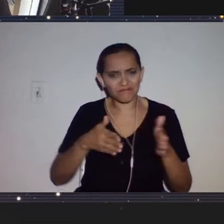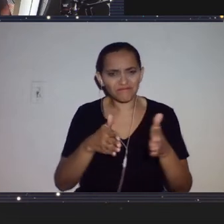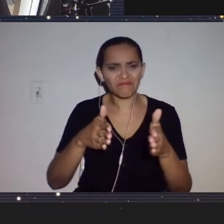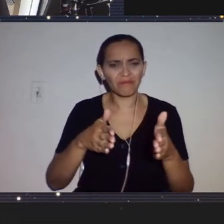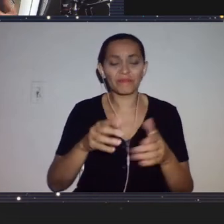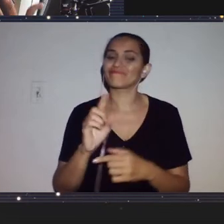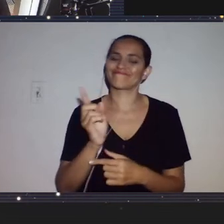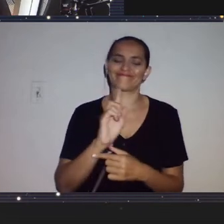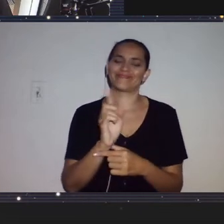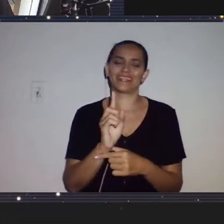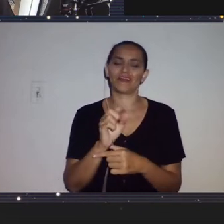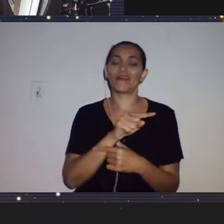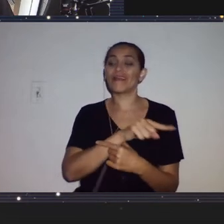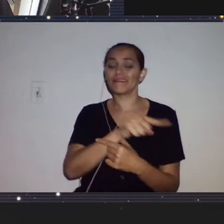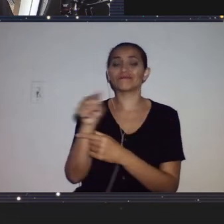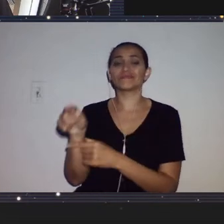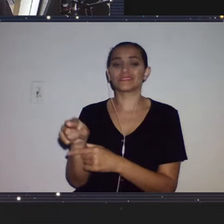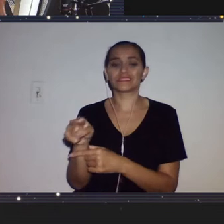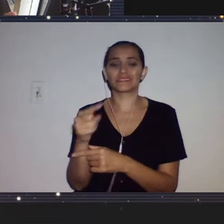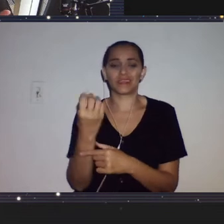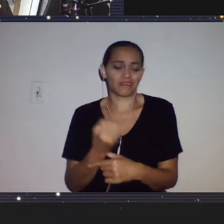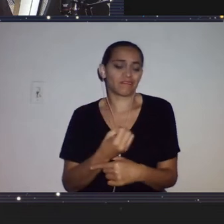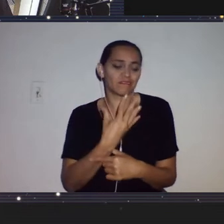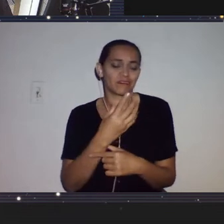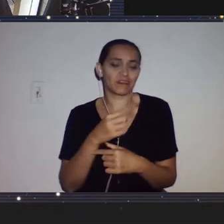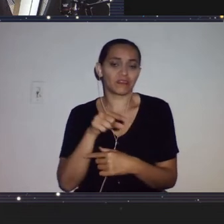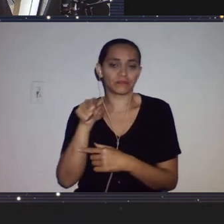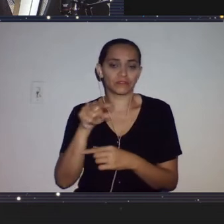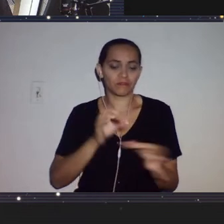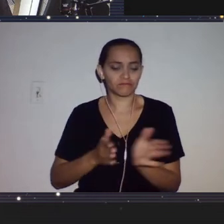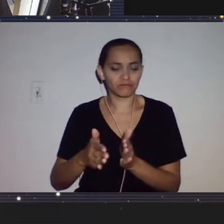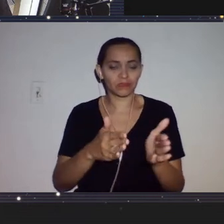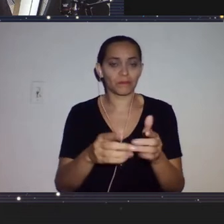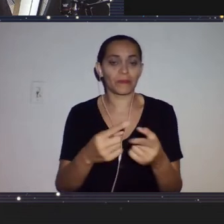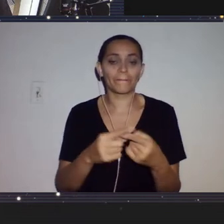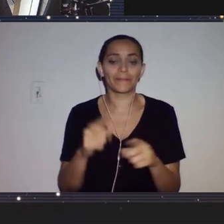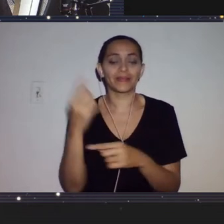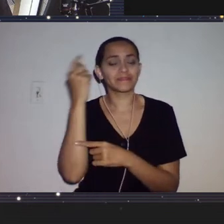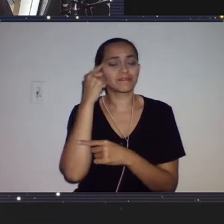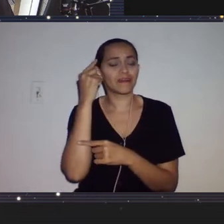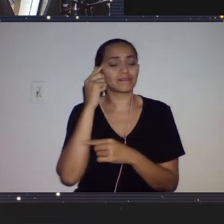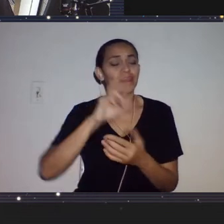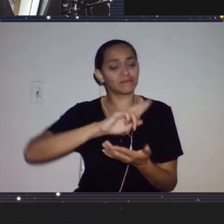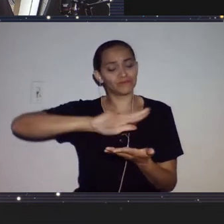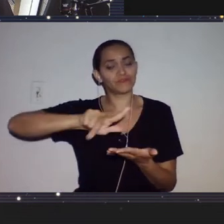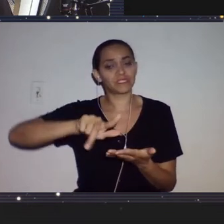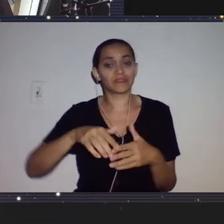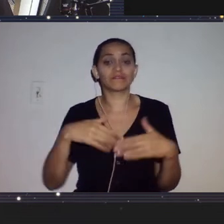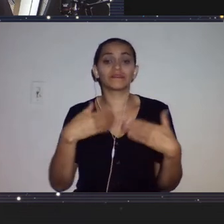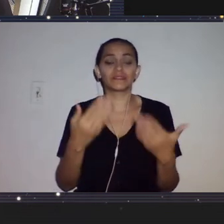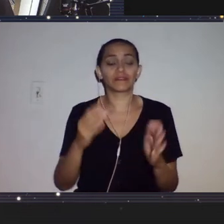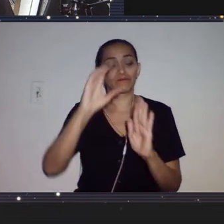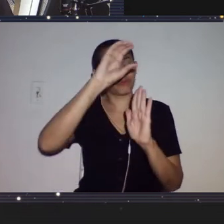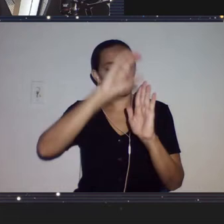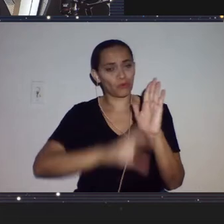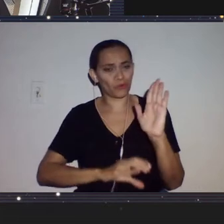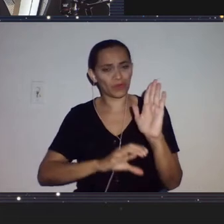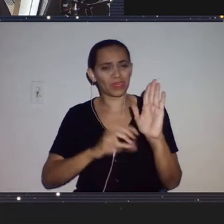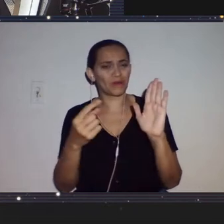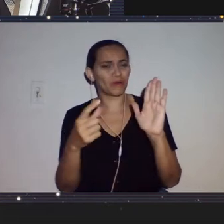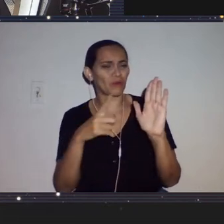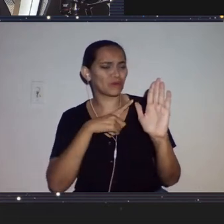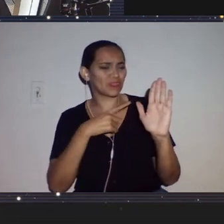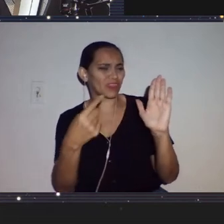mas a ideia é ter algum diferencial. Então, alguma coisa que você consegue mostrar no seu currículo que talvez outras